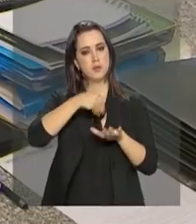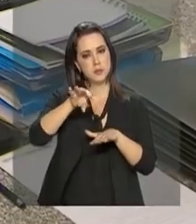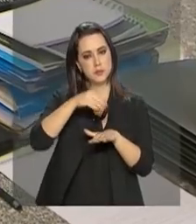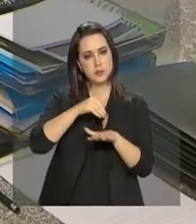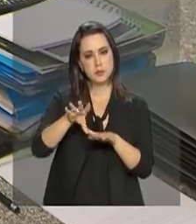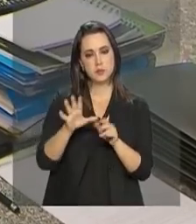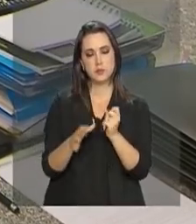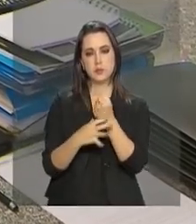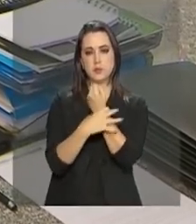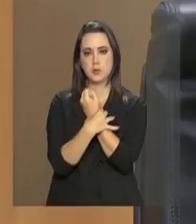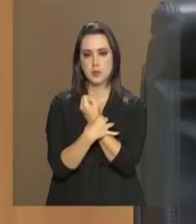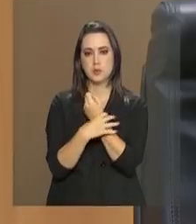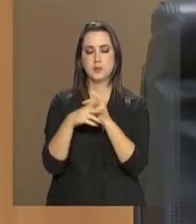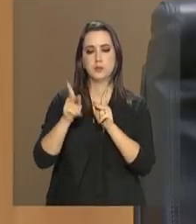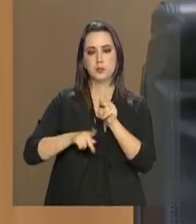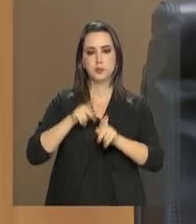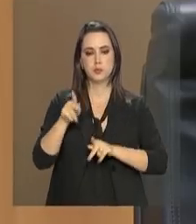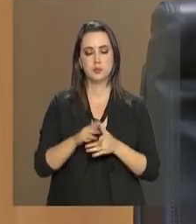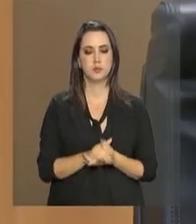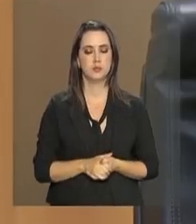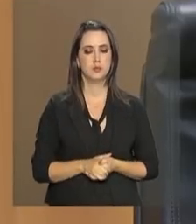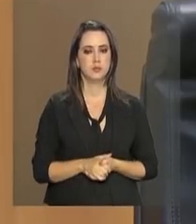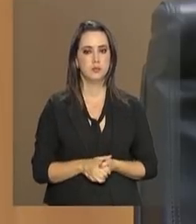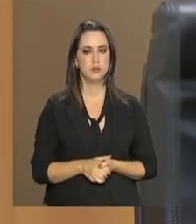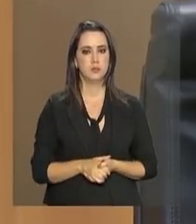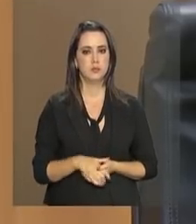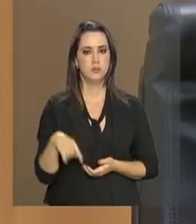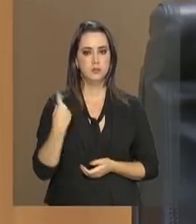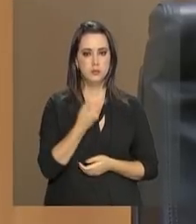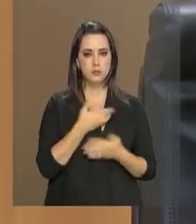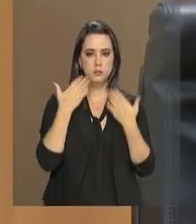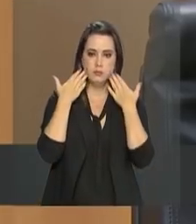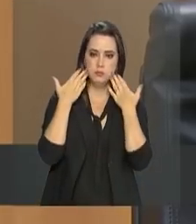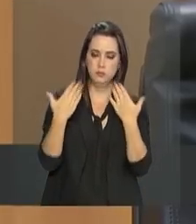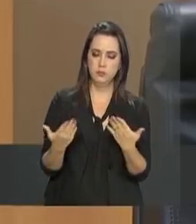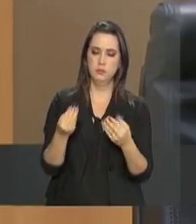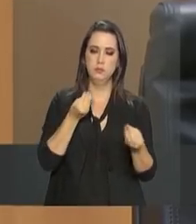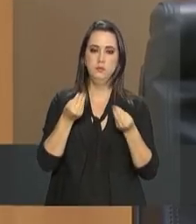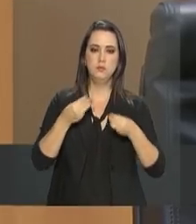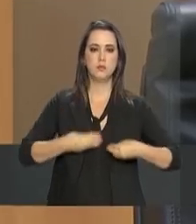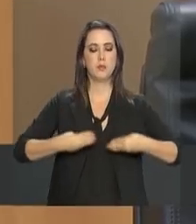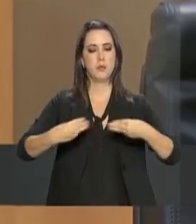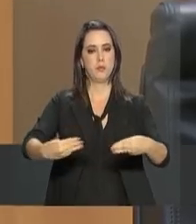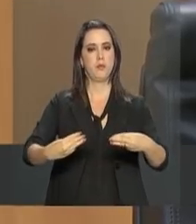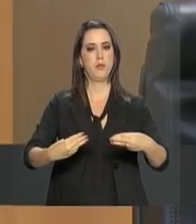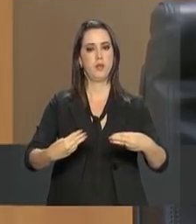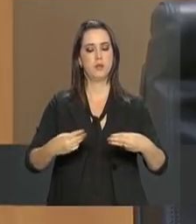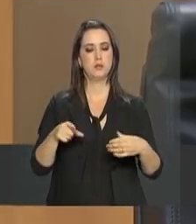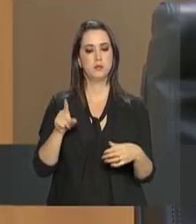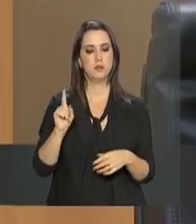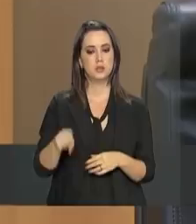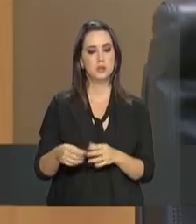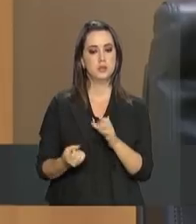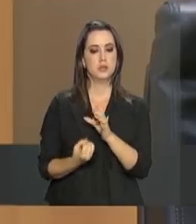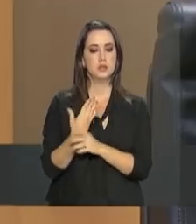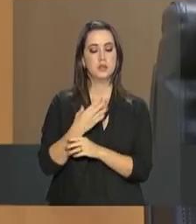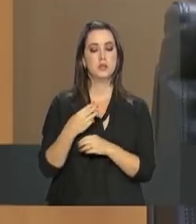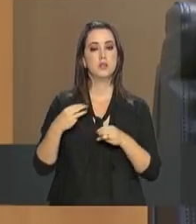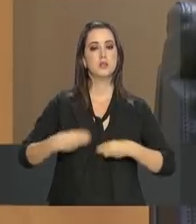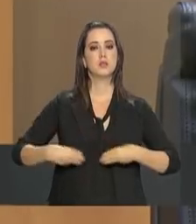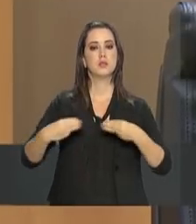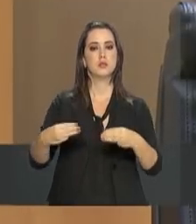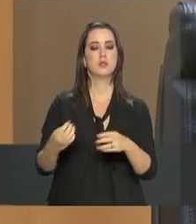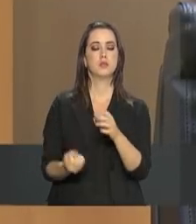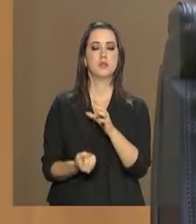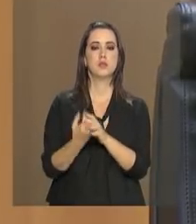Nacional de Segurança Pública. Fizemos uma exposição sobre o Ministério, a criação do Ministério,